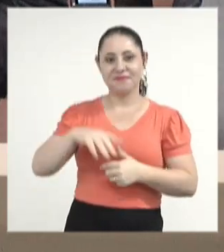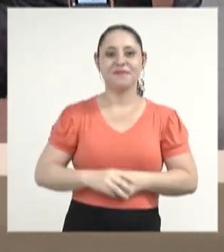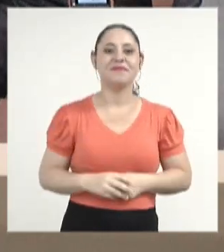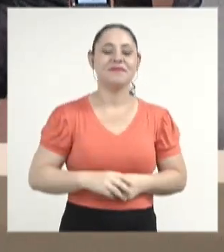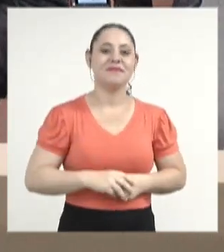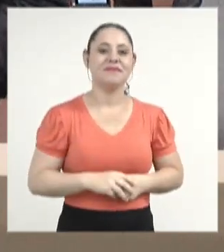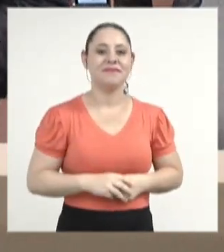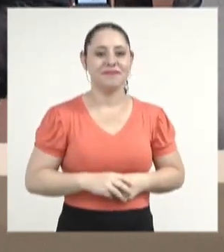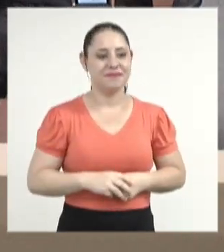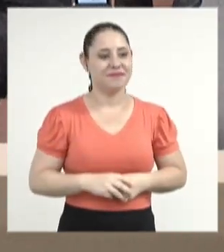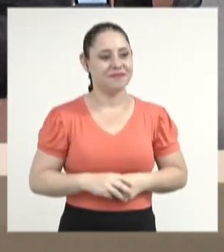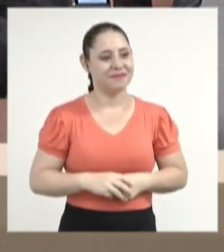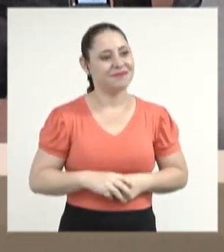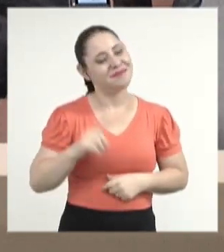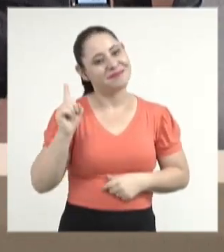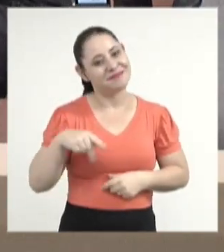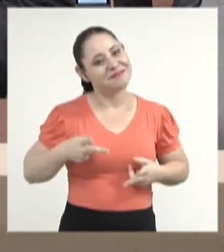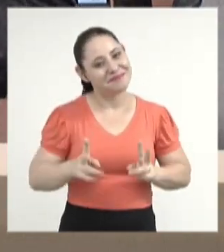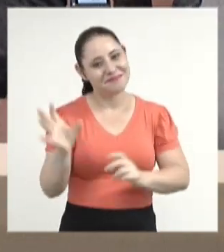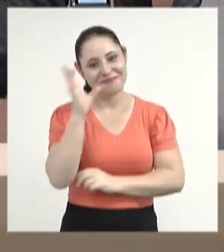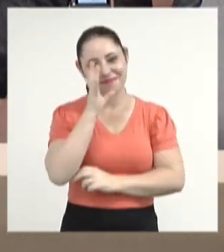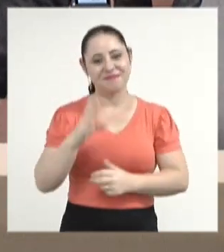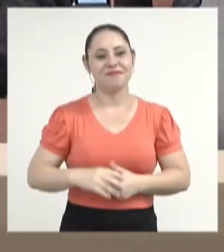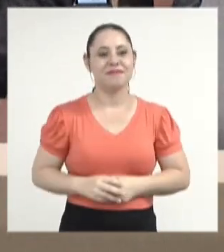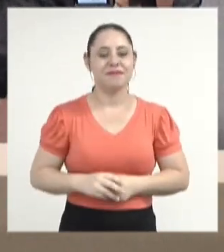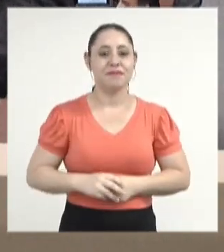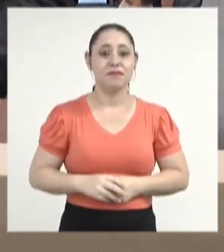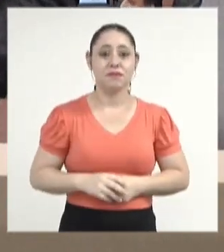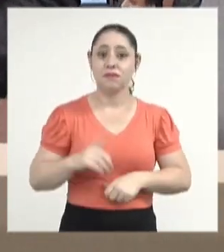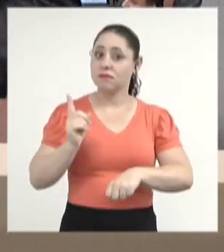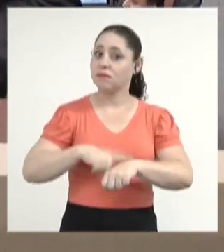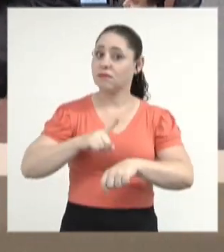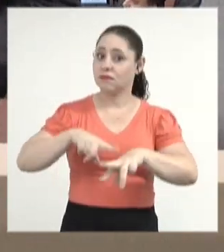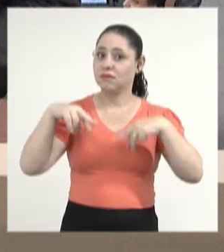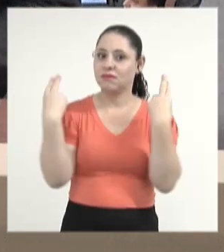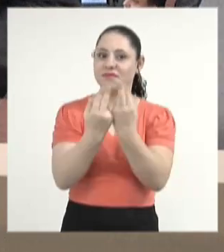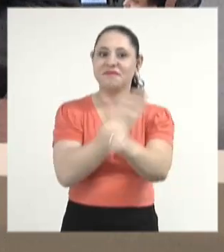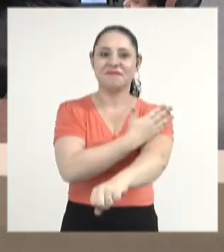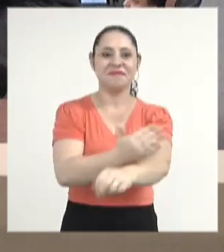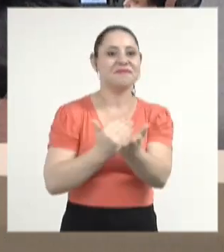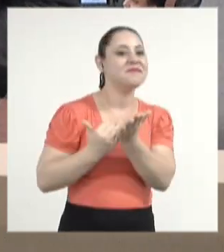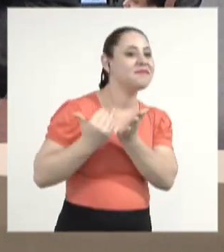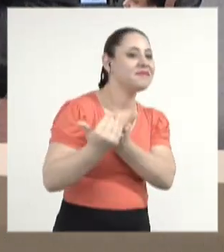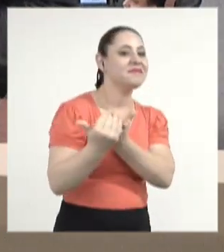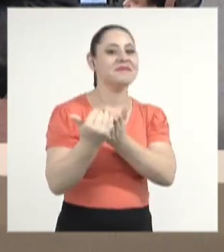Sul. É isso, continue ligado na nossa programação. Logo mais, sessão